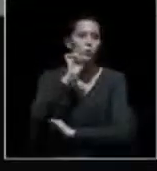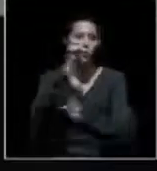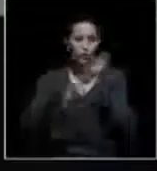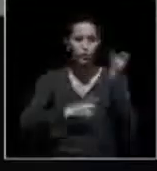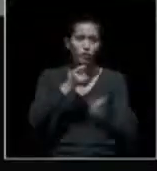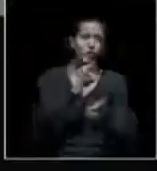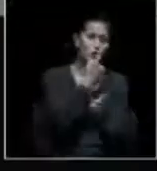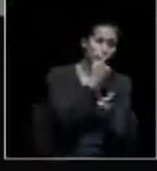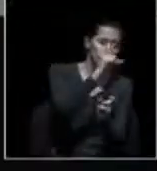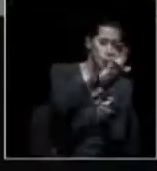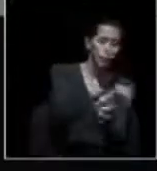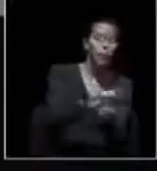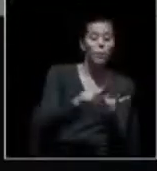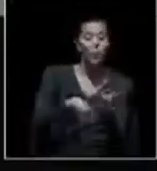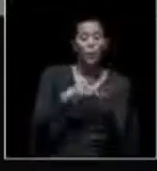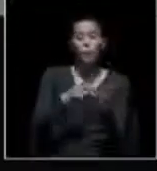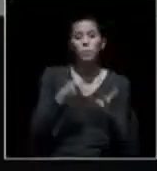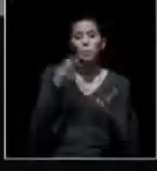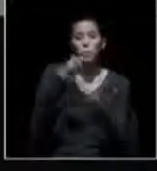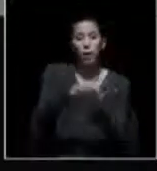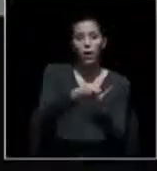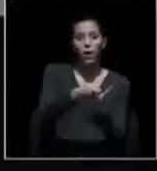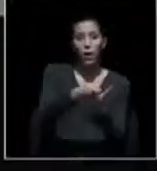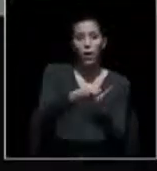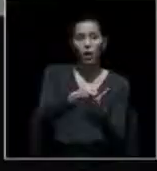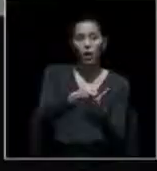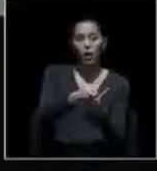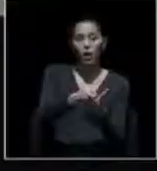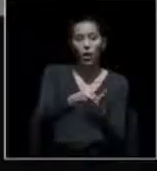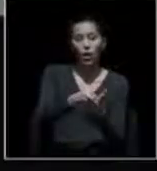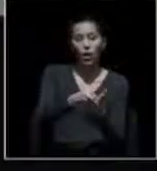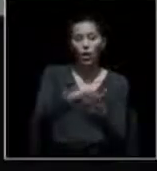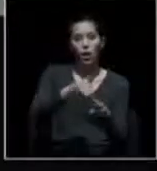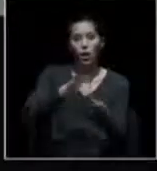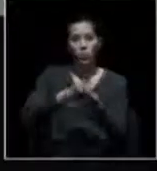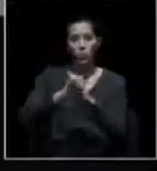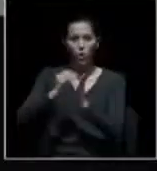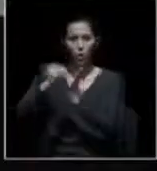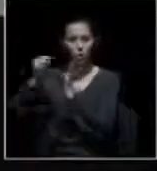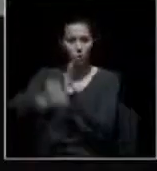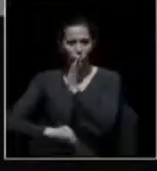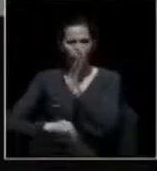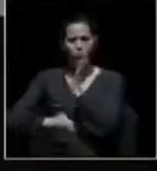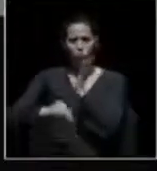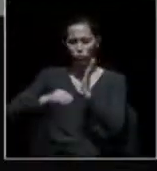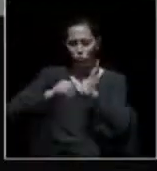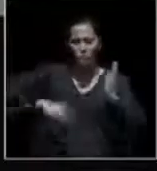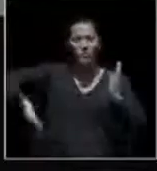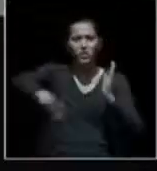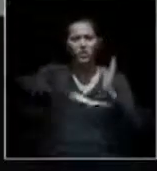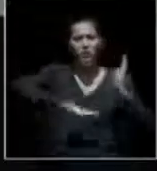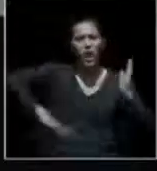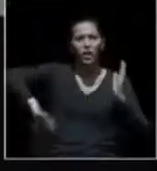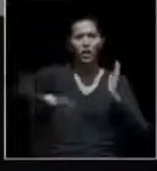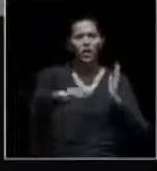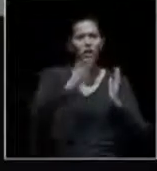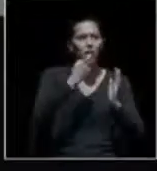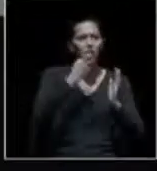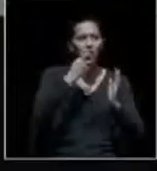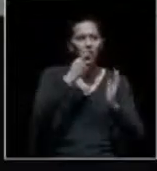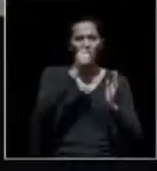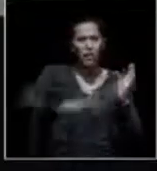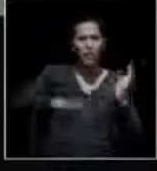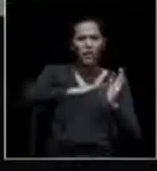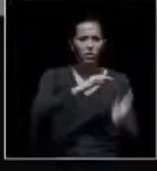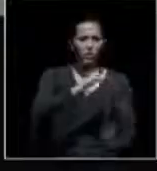juros, assim como o pagamento da indemnização relativa ao incumprimento do contrato de doação de um terreno na Quinta das Pedreiras, mais conhecido